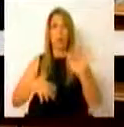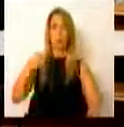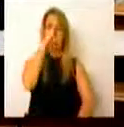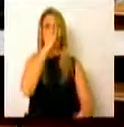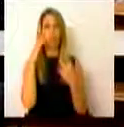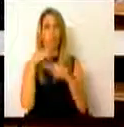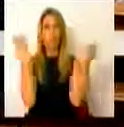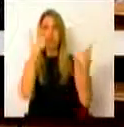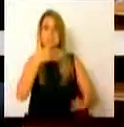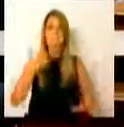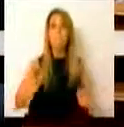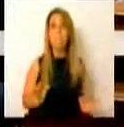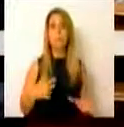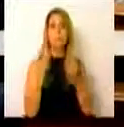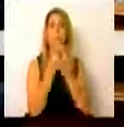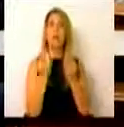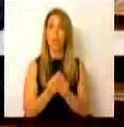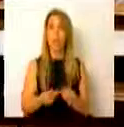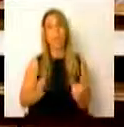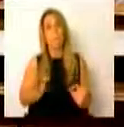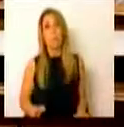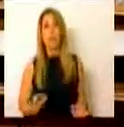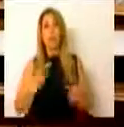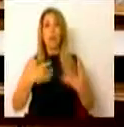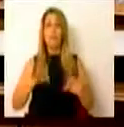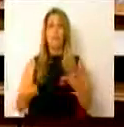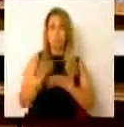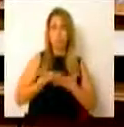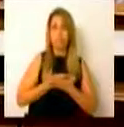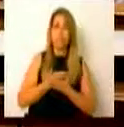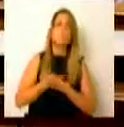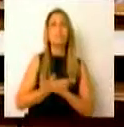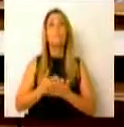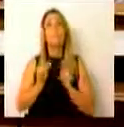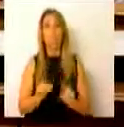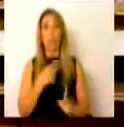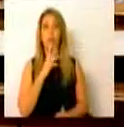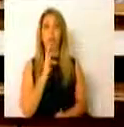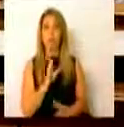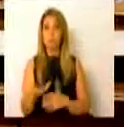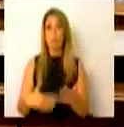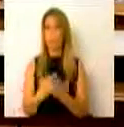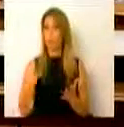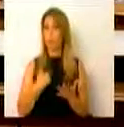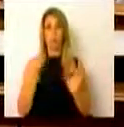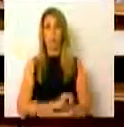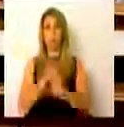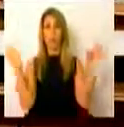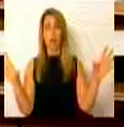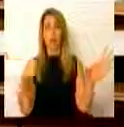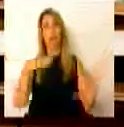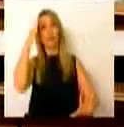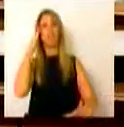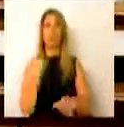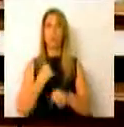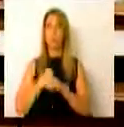quando for o caso, as matérias em que apure finalizado o seu tratamento e, portanto, também aí as nossas propostas são particularmente claras e parece-nos que o trabalho que podemos